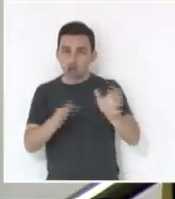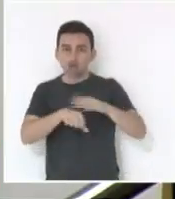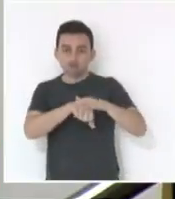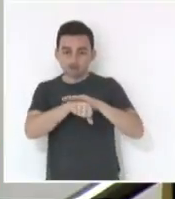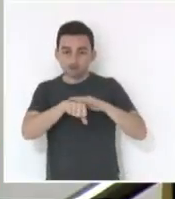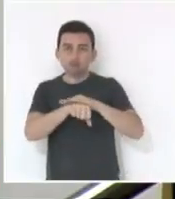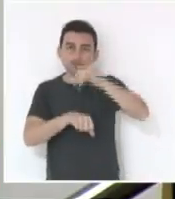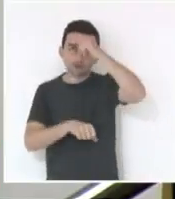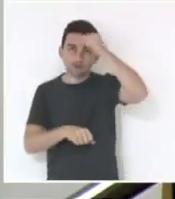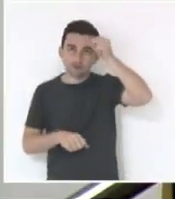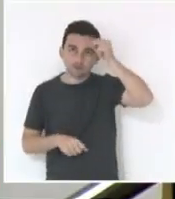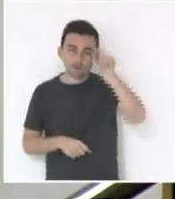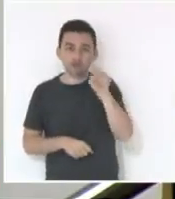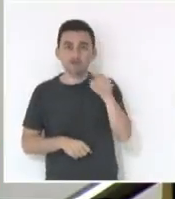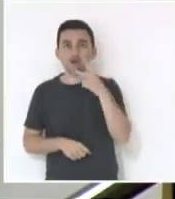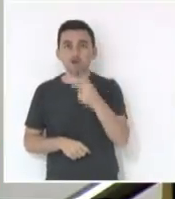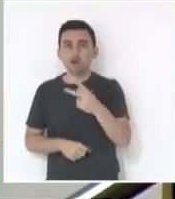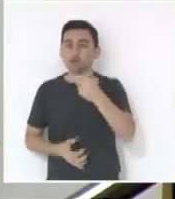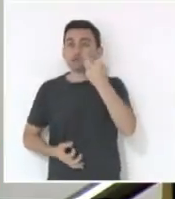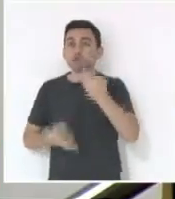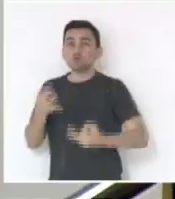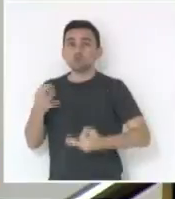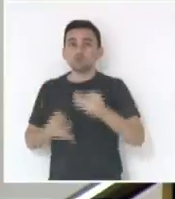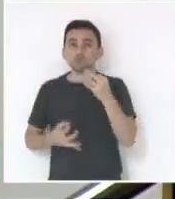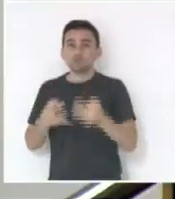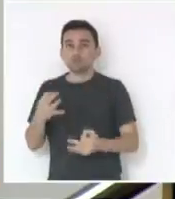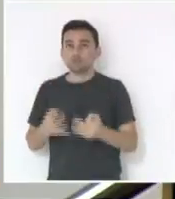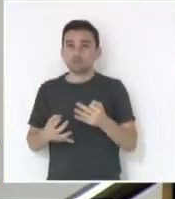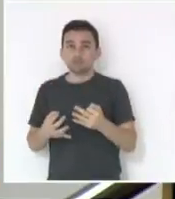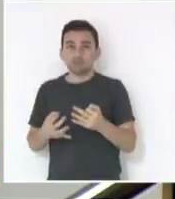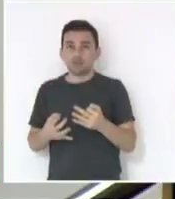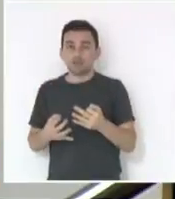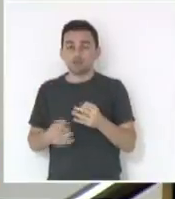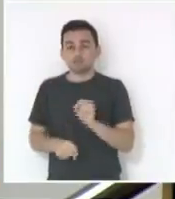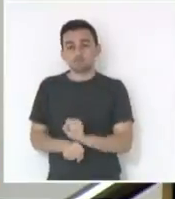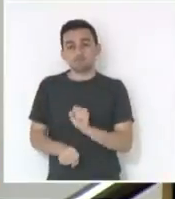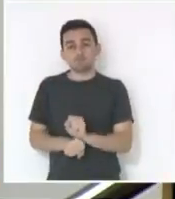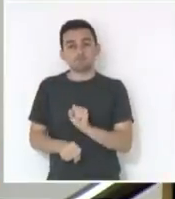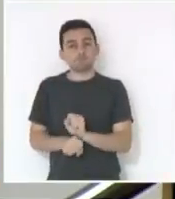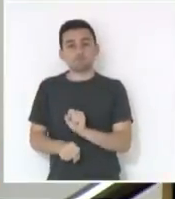o prefeito disse que a justiça não posterga